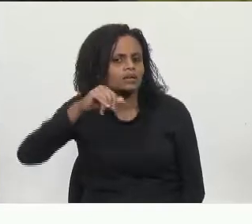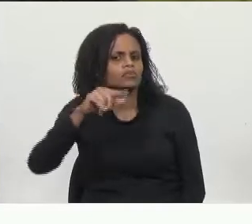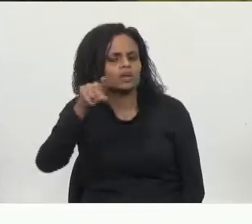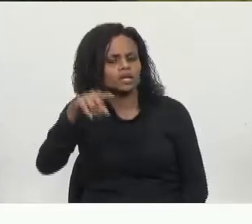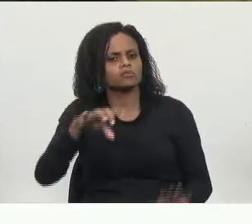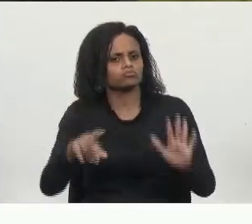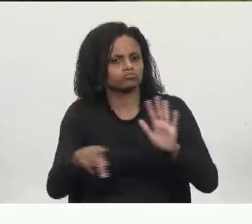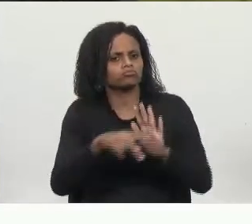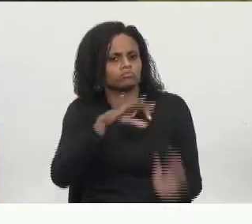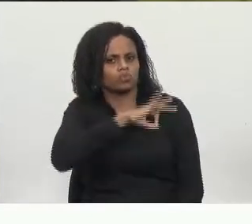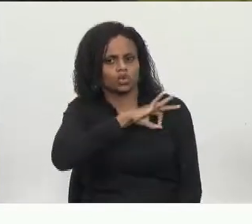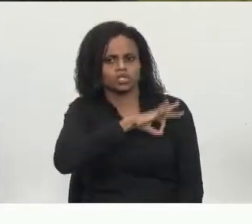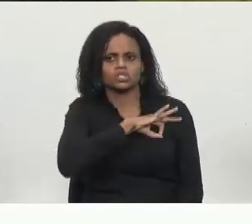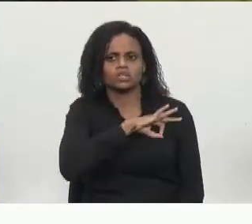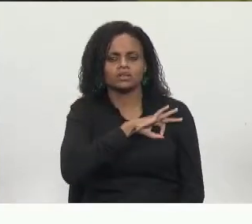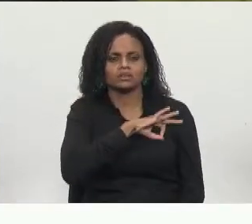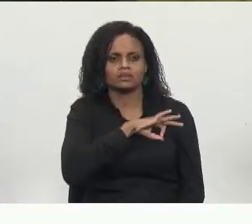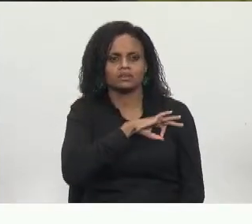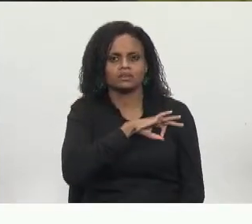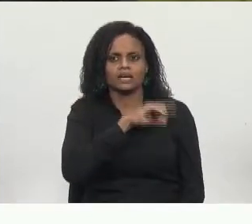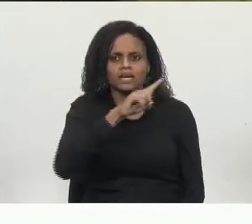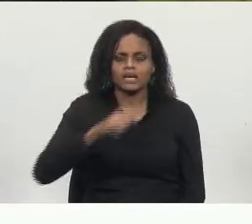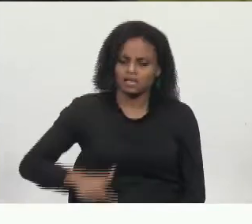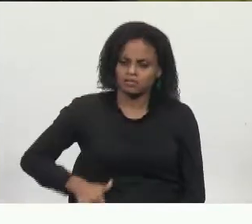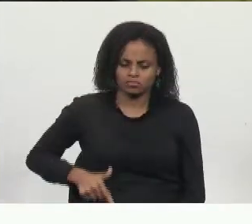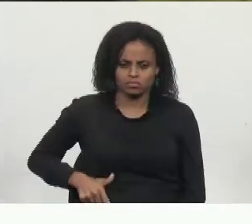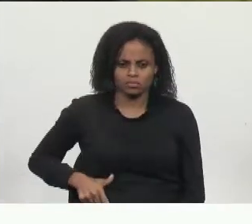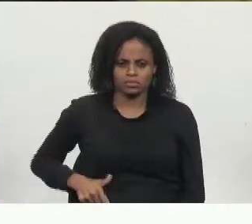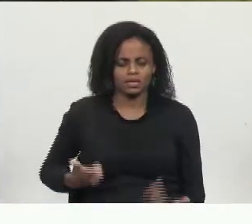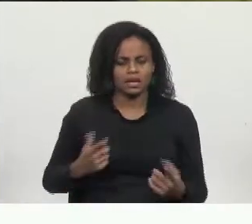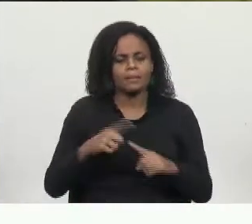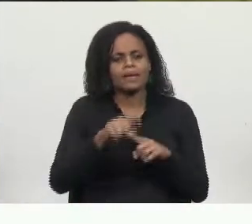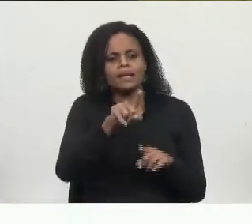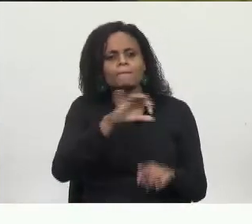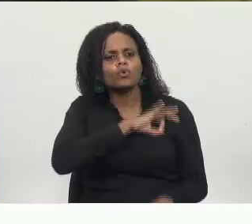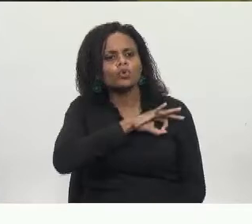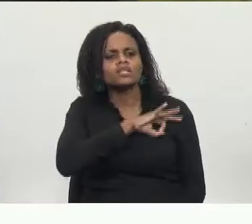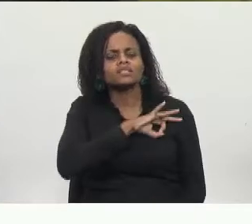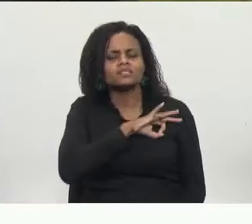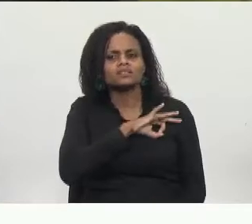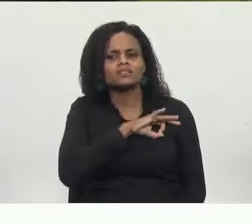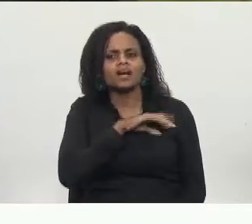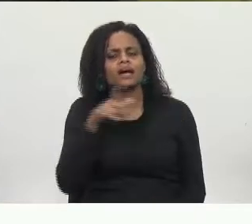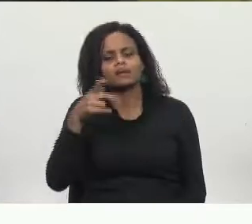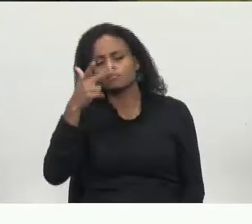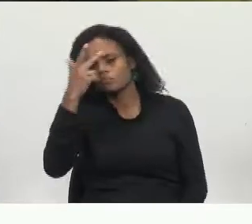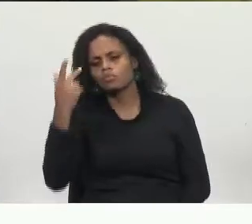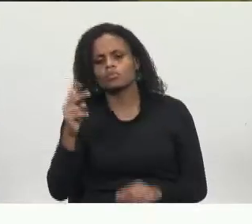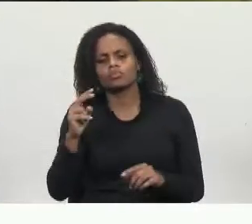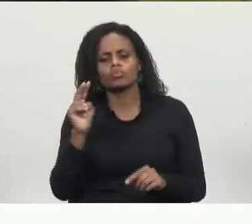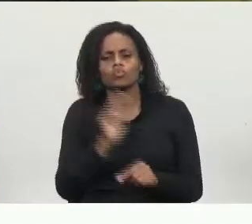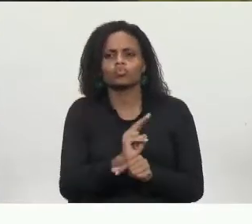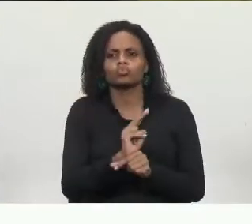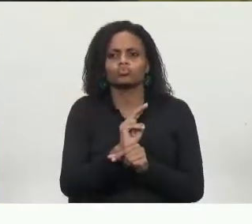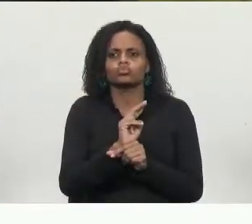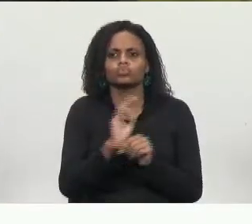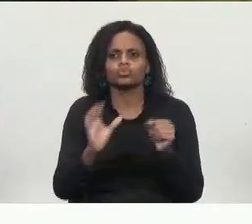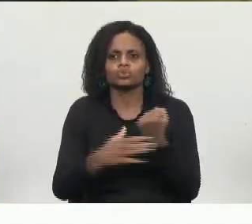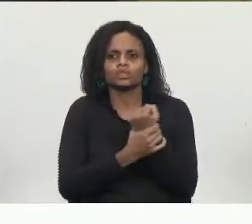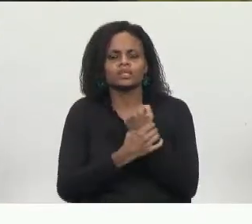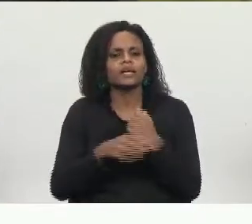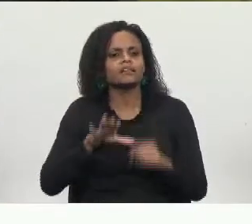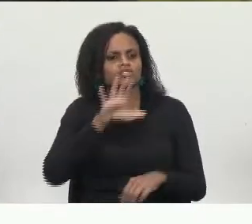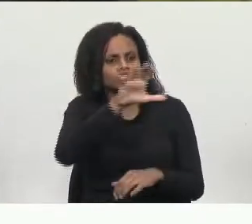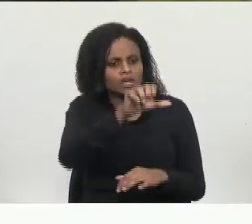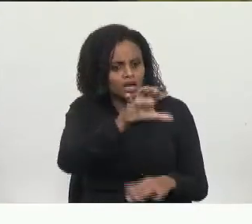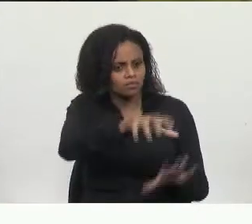nacional, ser revistado e desarmado em pleno plenário, como isso renderia